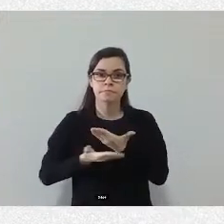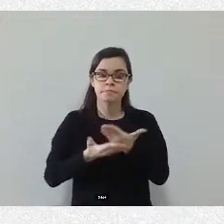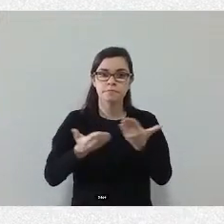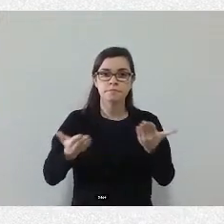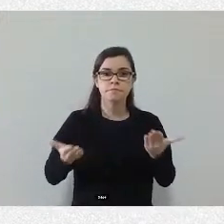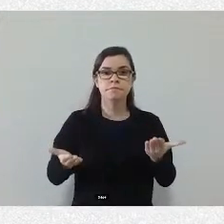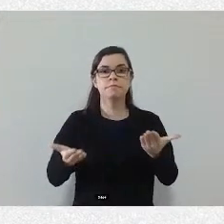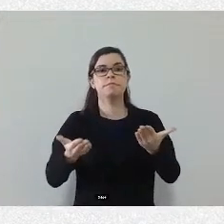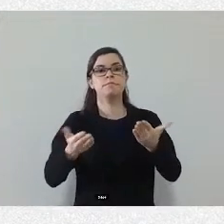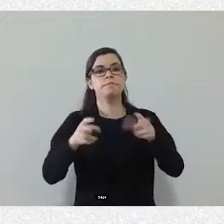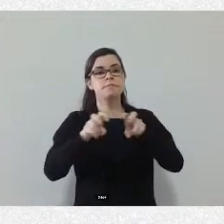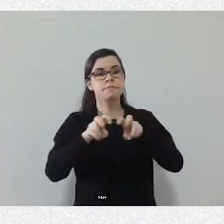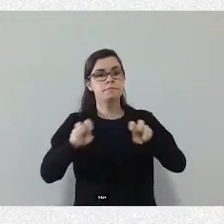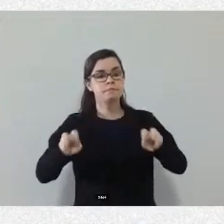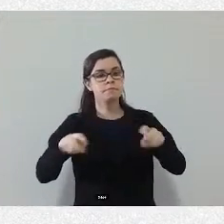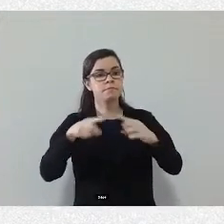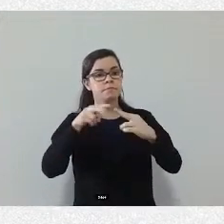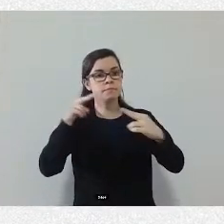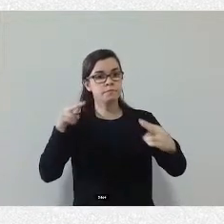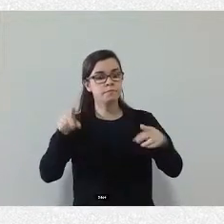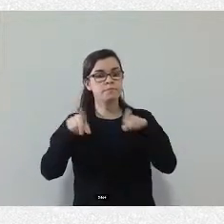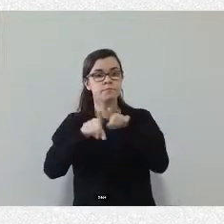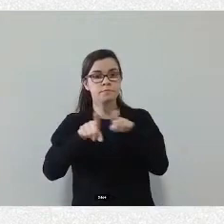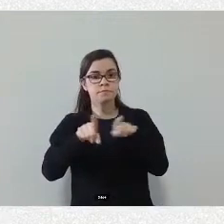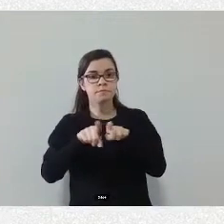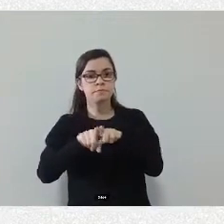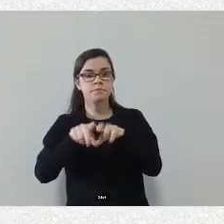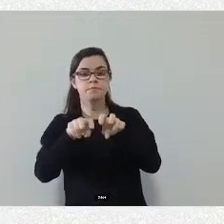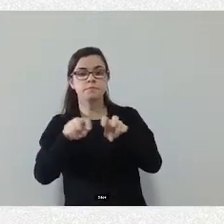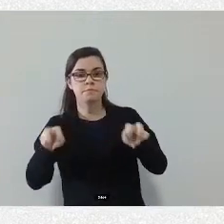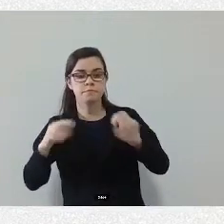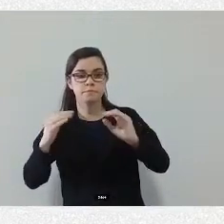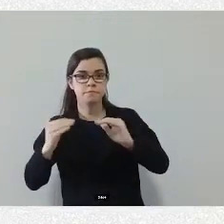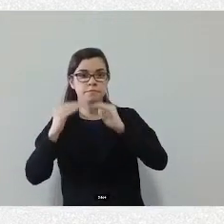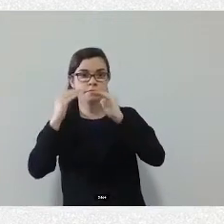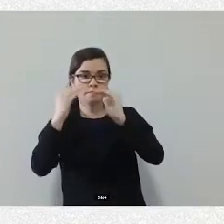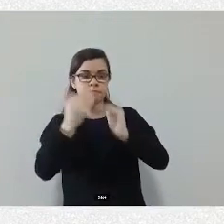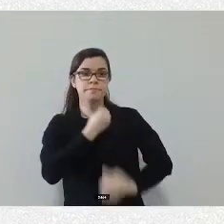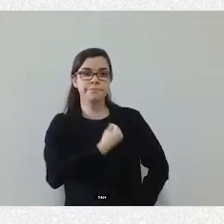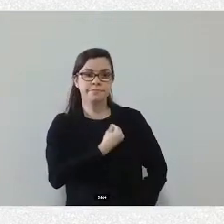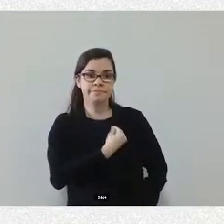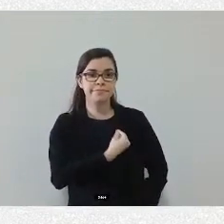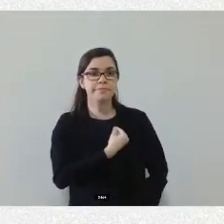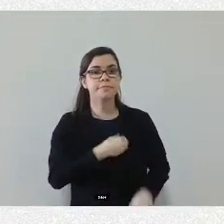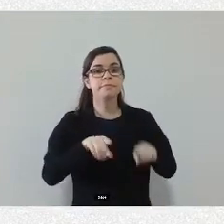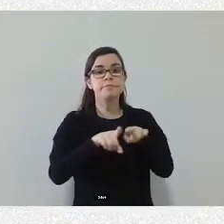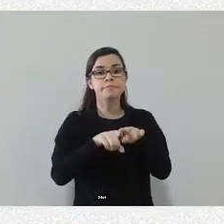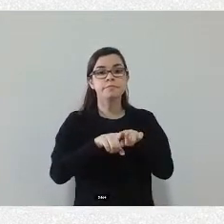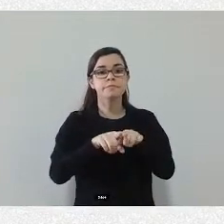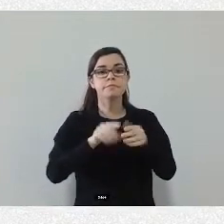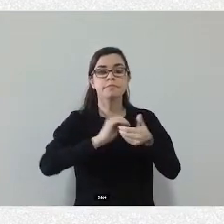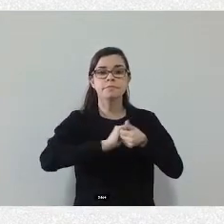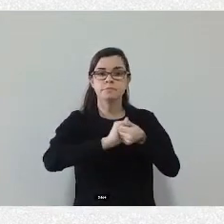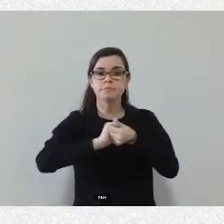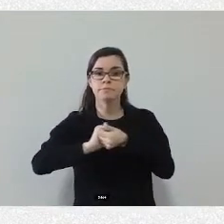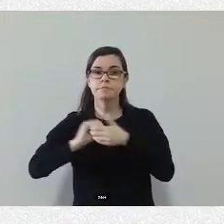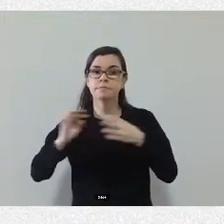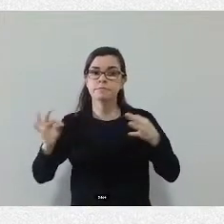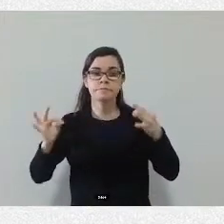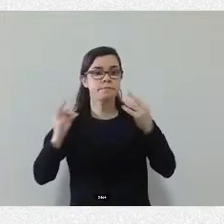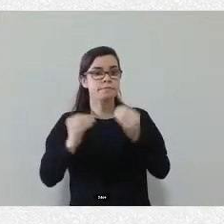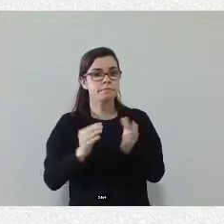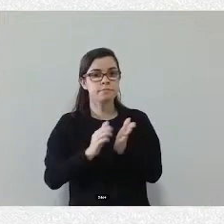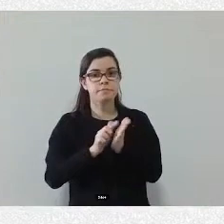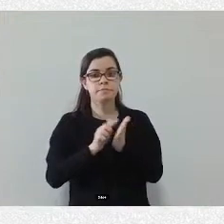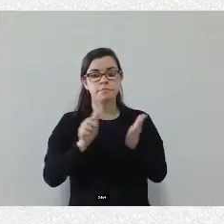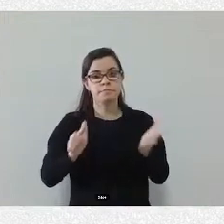da mesa virtual, assim como as autoridades aqui presentes, cumprimentar os profissionais da imprensa que estão assistindo e todas as